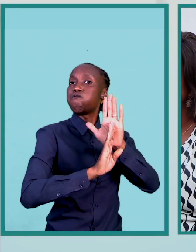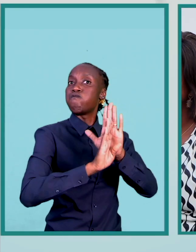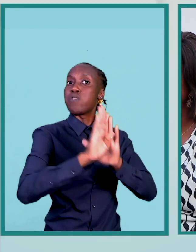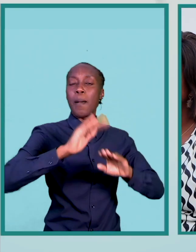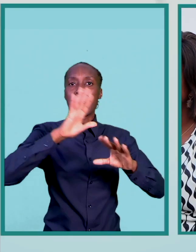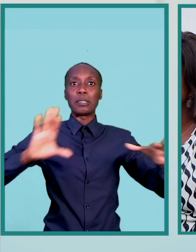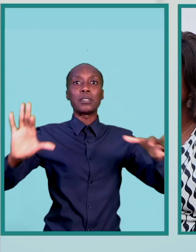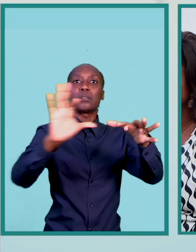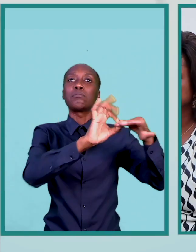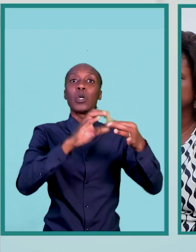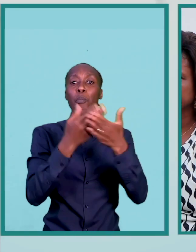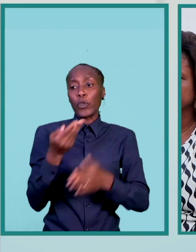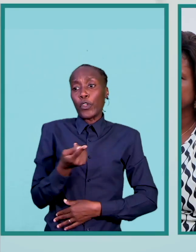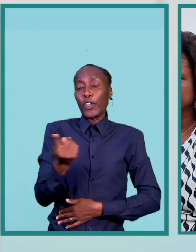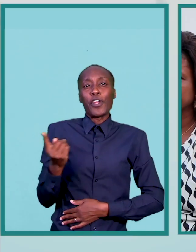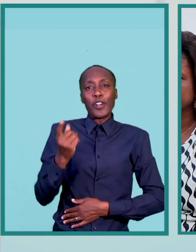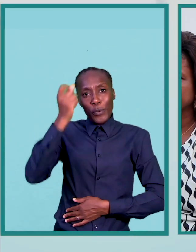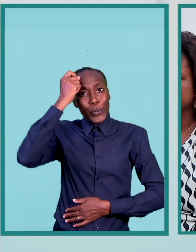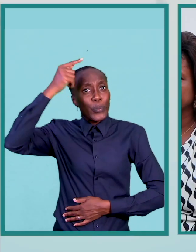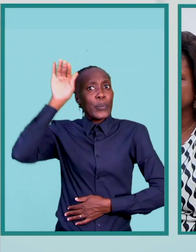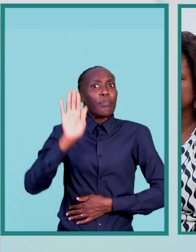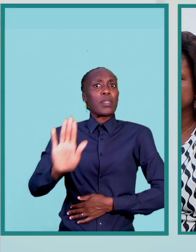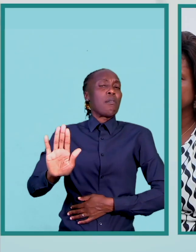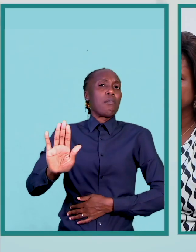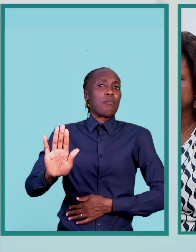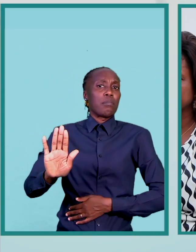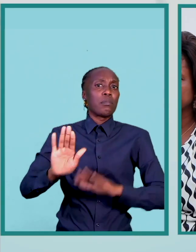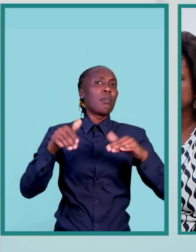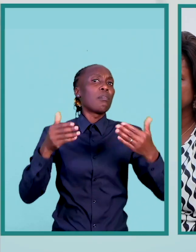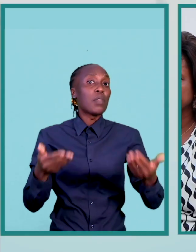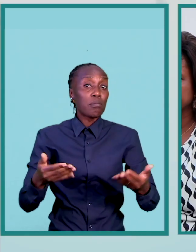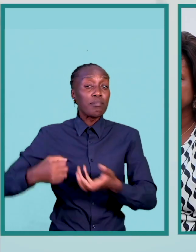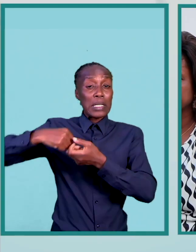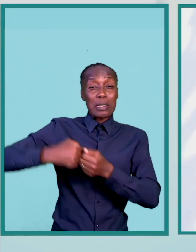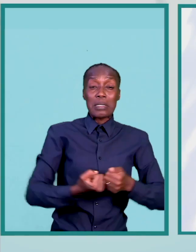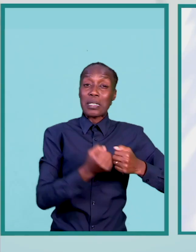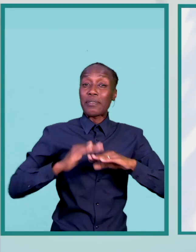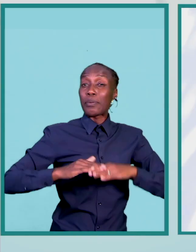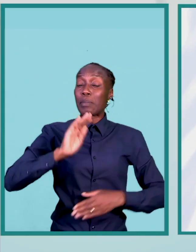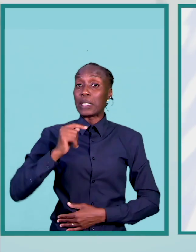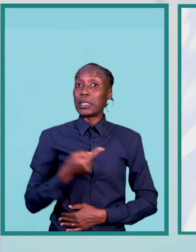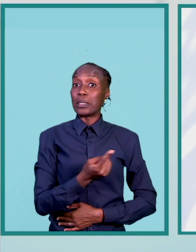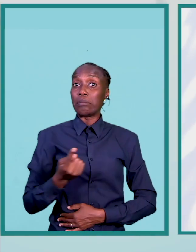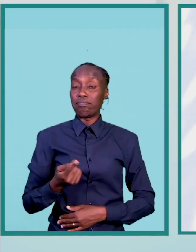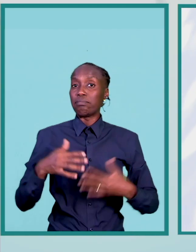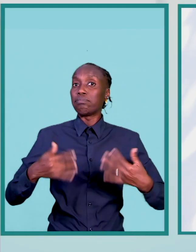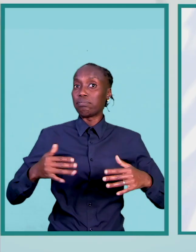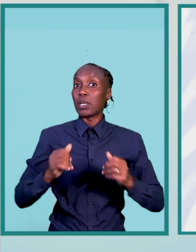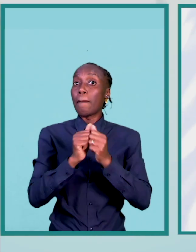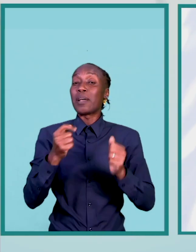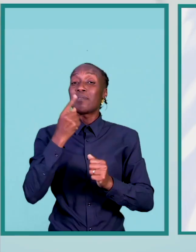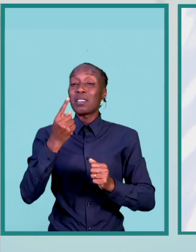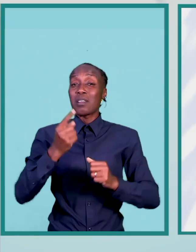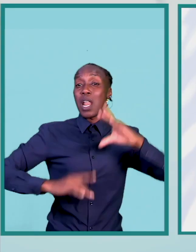vinculado e muito intrinsecamente ligado a questões de normas costumeiras. Não sei se percebe. Então, um dos desafios que é um calcanhar